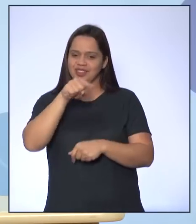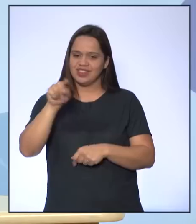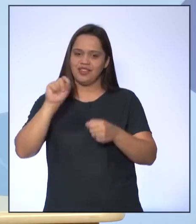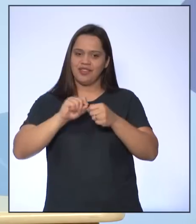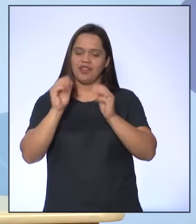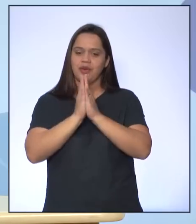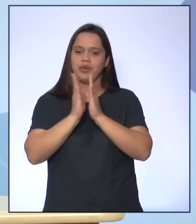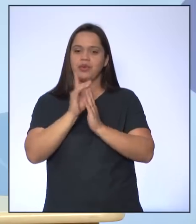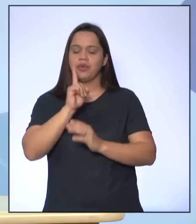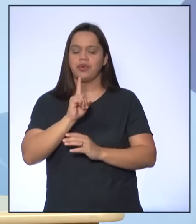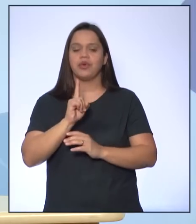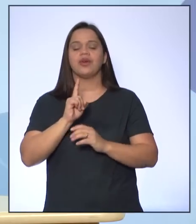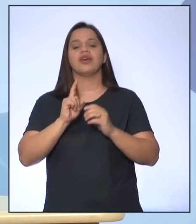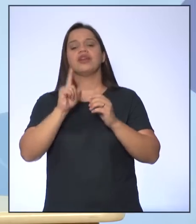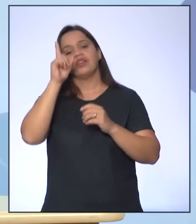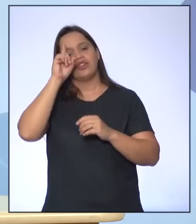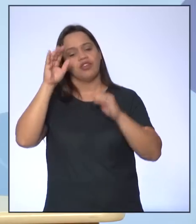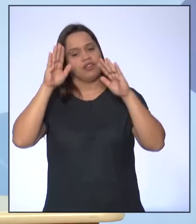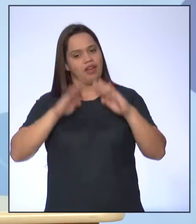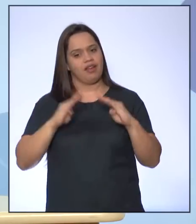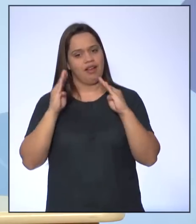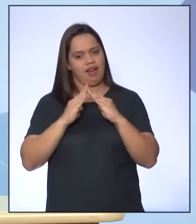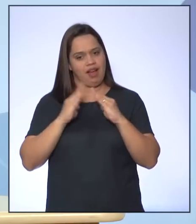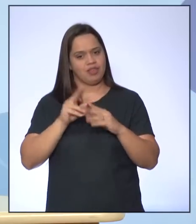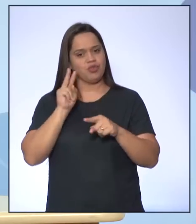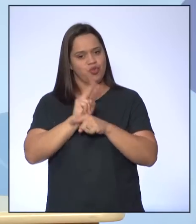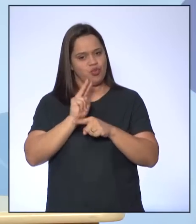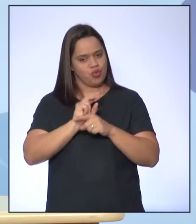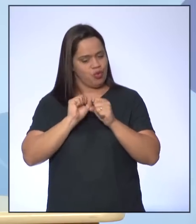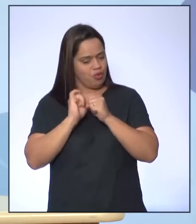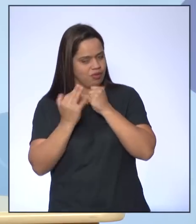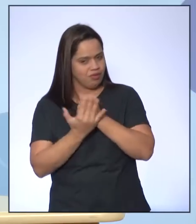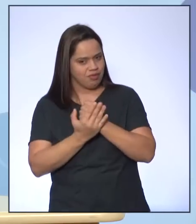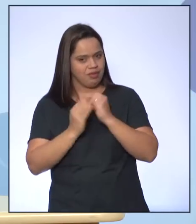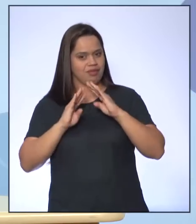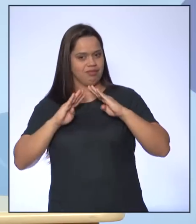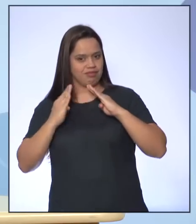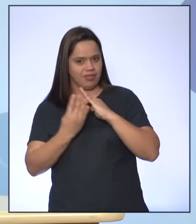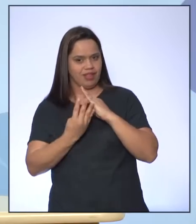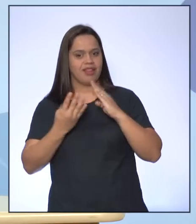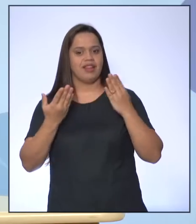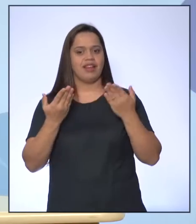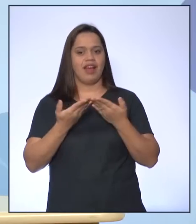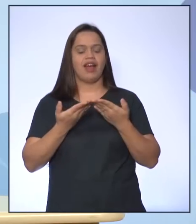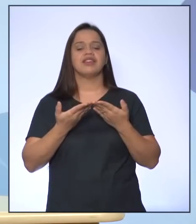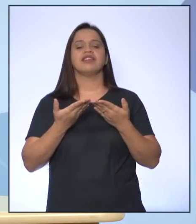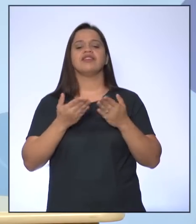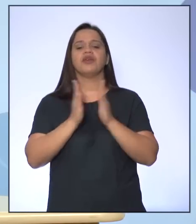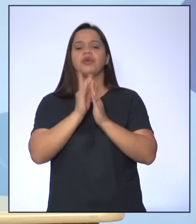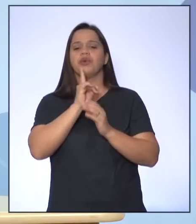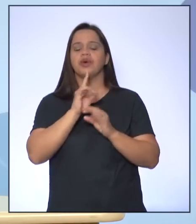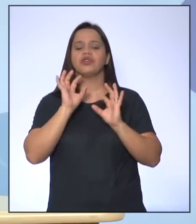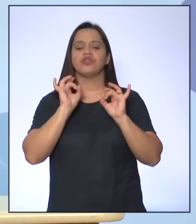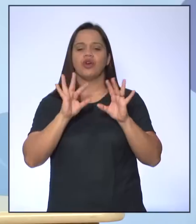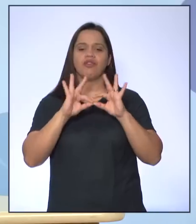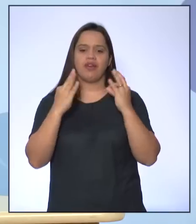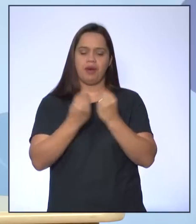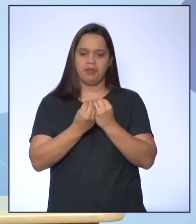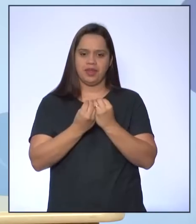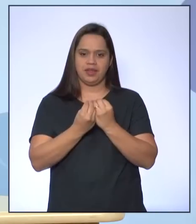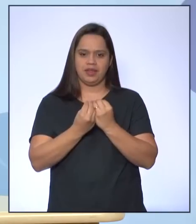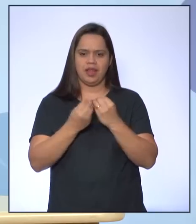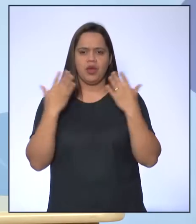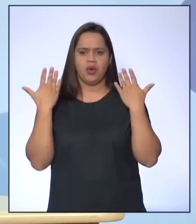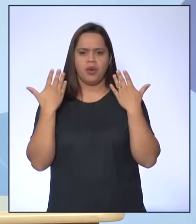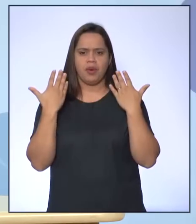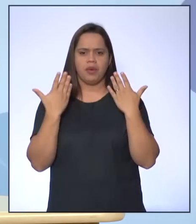dias de isolamento, se cuidaram, ficaram em casa e cantaram parabéns só com os familiares dentro de casa, tá bem? O